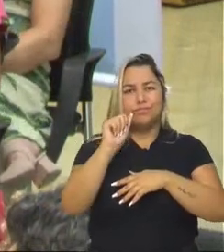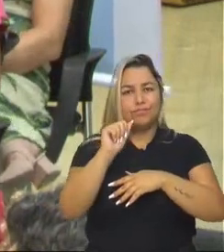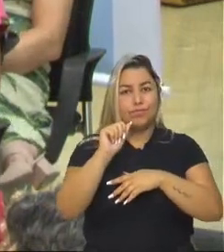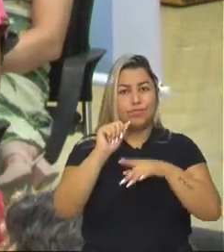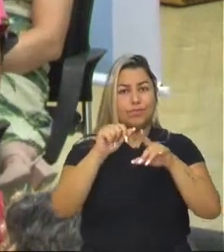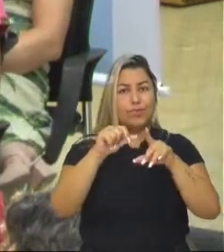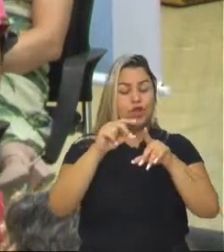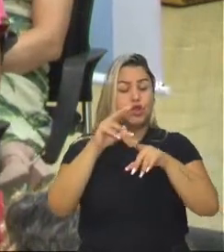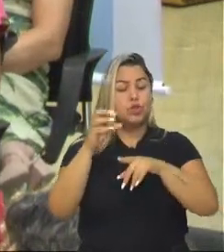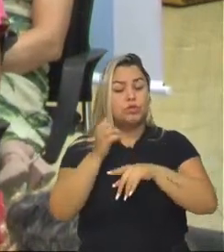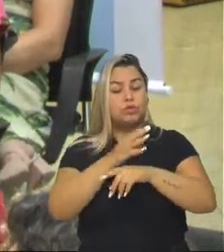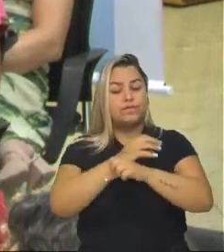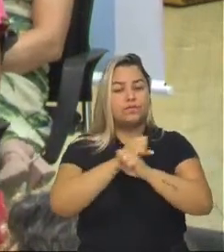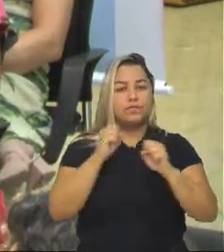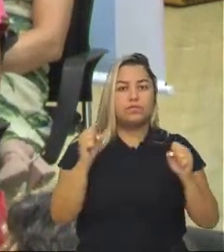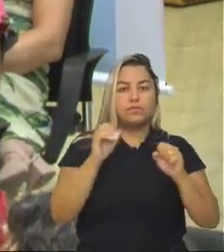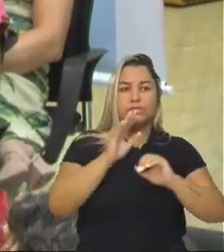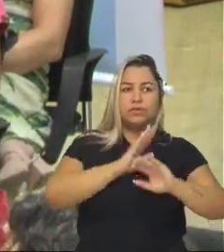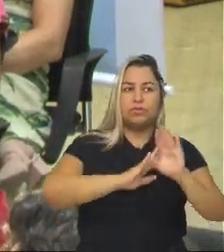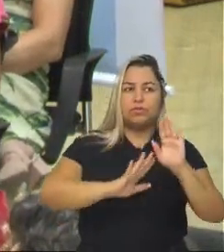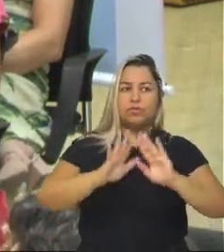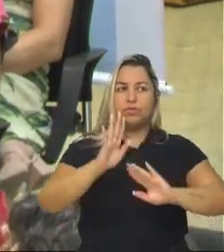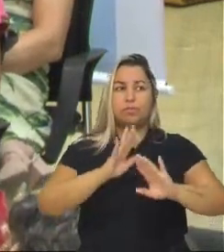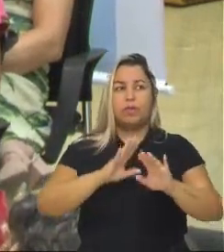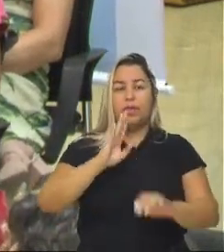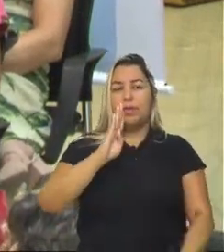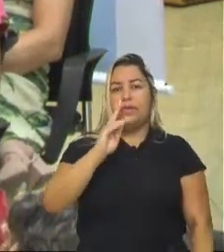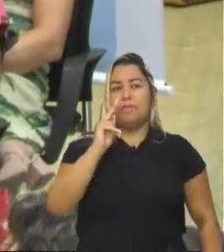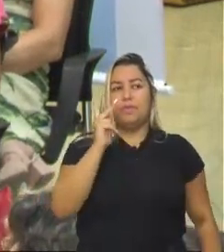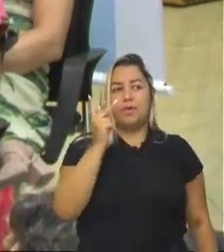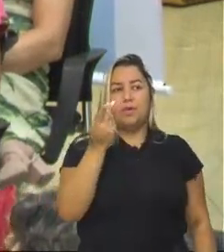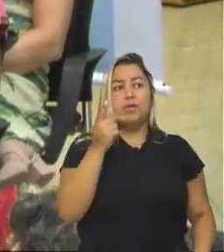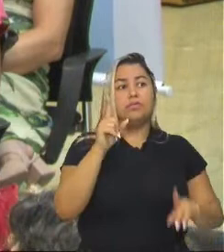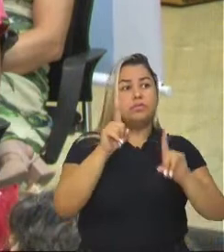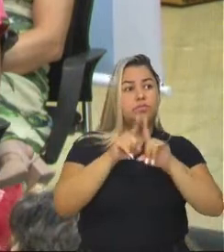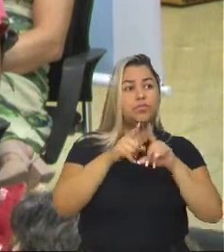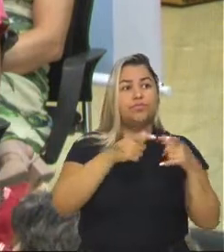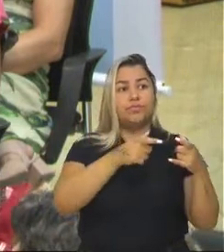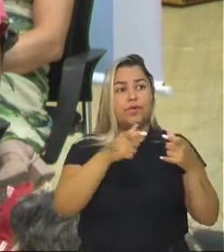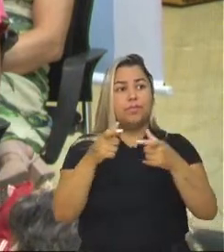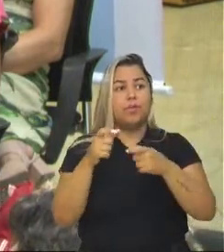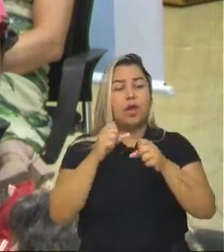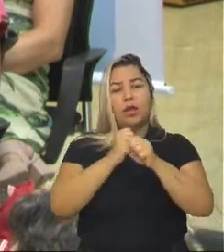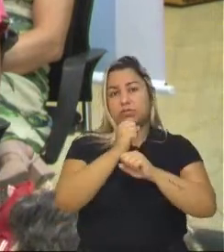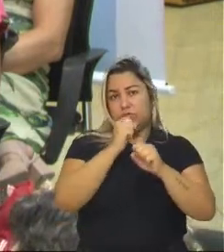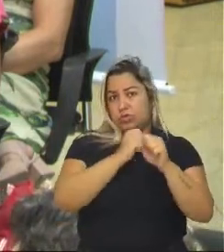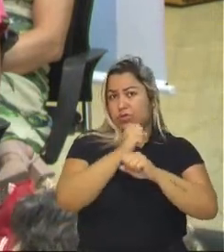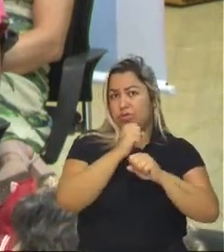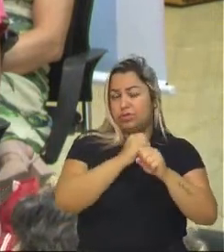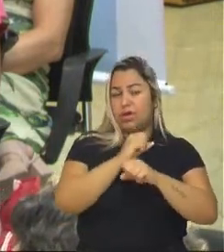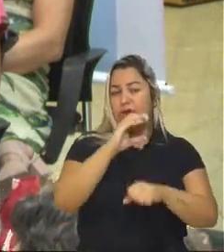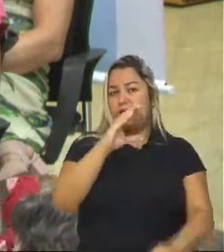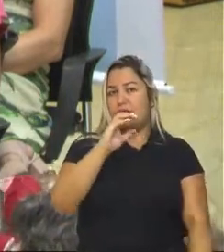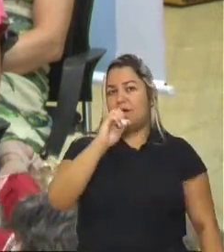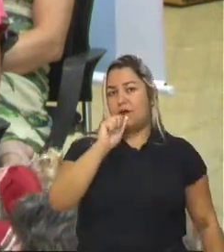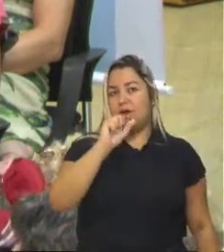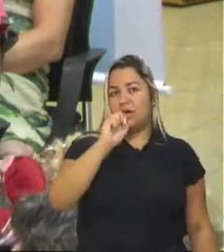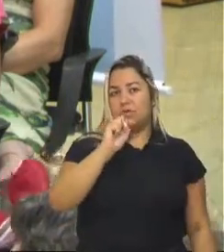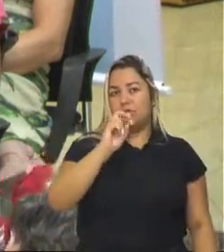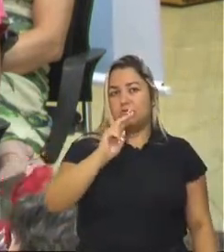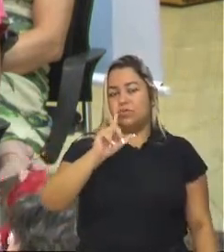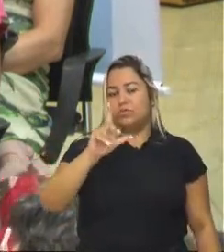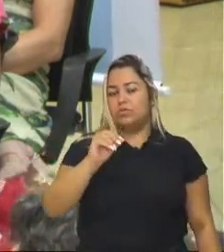novas possibilidades de cuidado. Eu estou lá em BH na coordenação de um espaço que a gente está construindo, que chama Acasulo, que é um centro